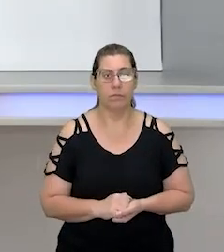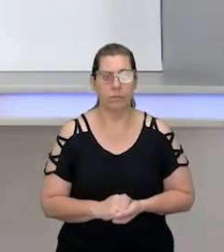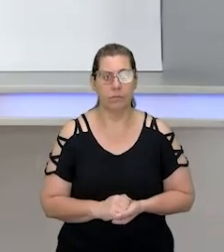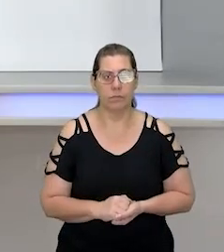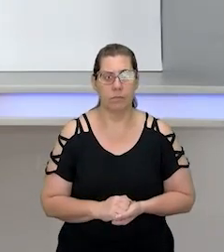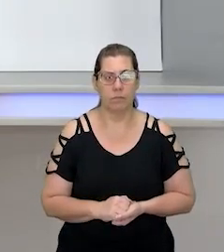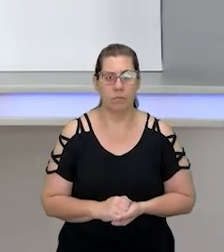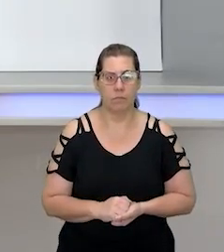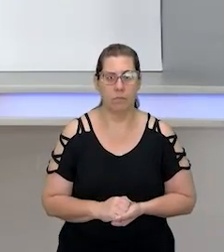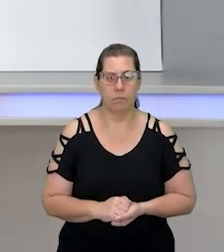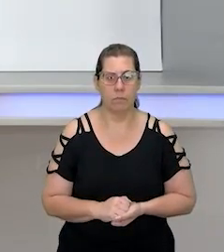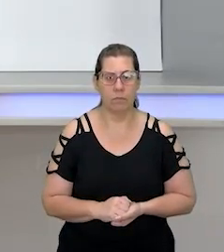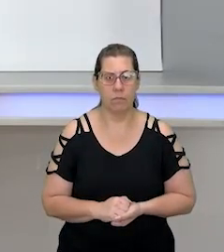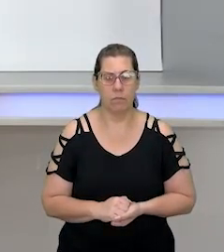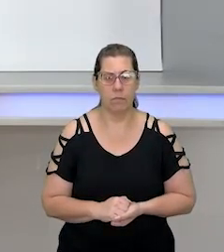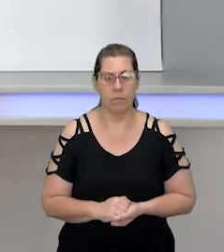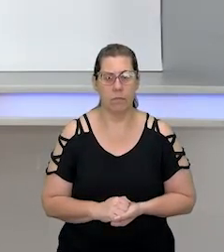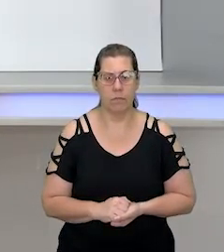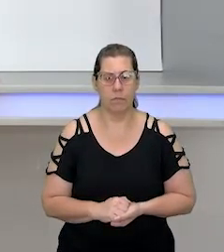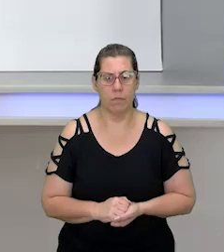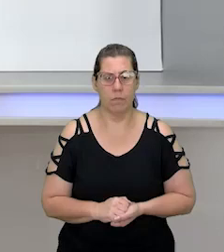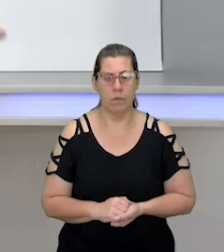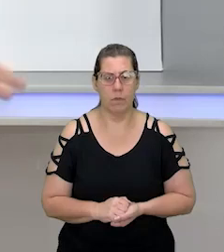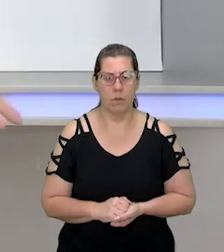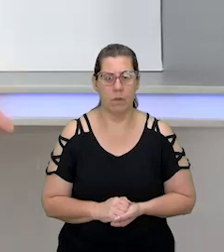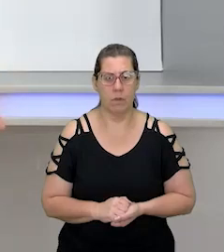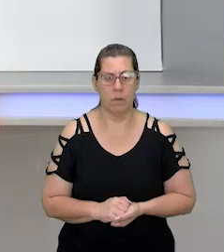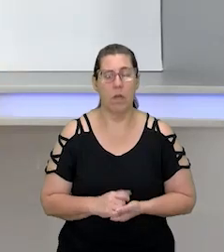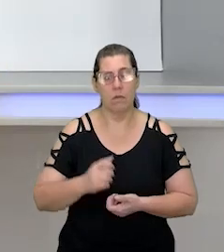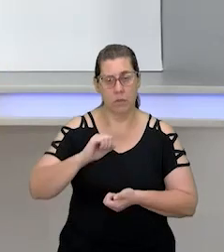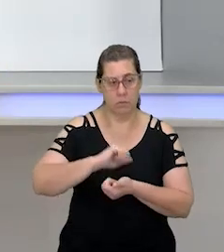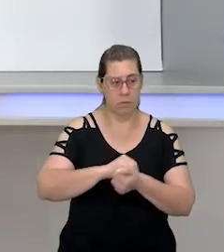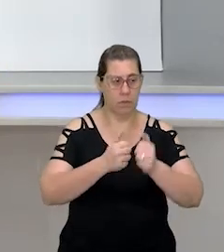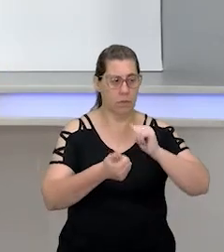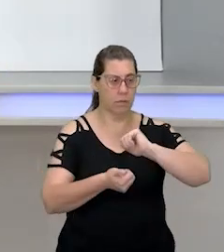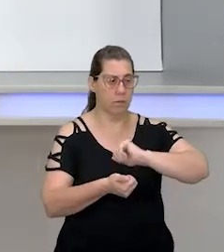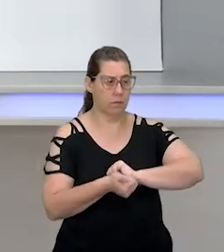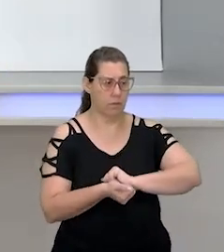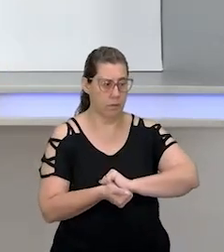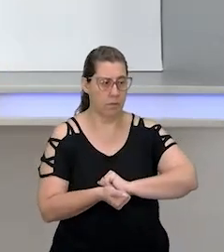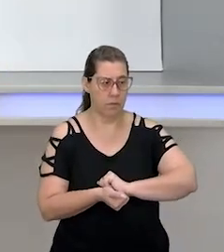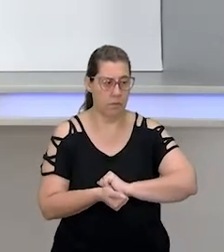faixa branca para amarela no Morgan Jiu-Jitsu. Eu vou fazer umas adaptações